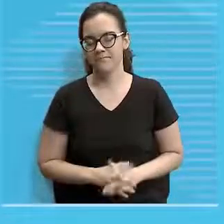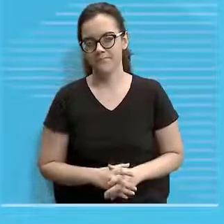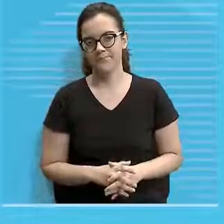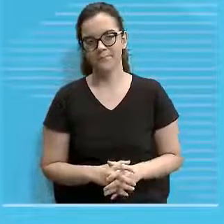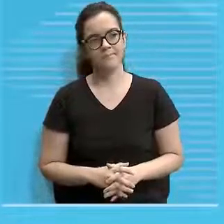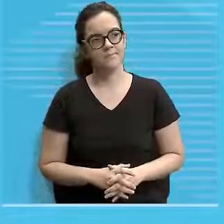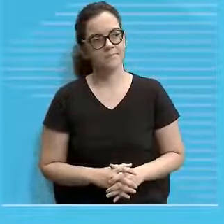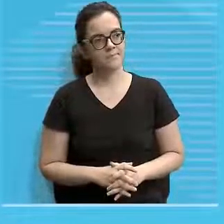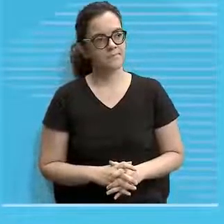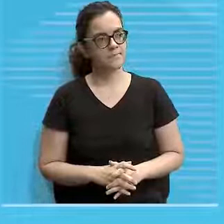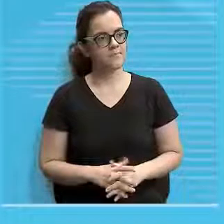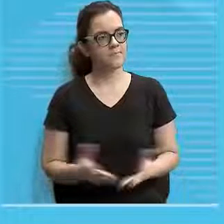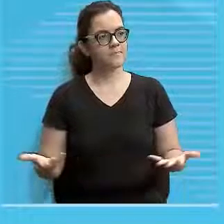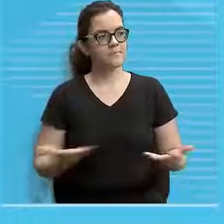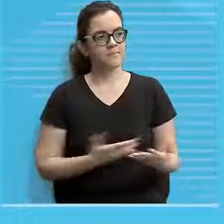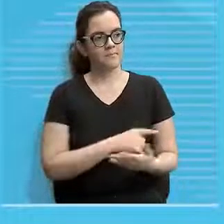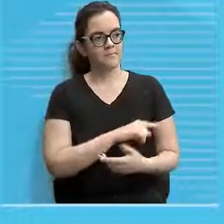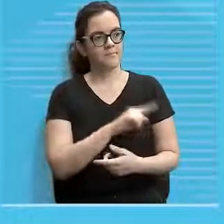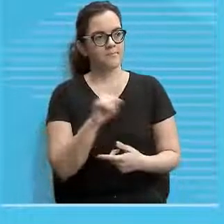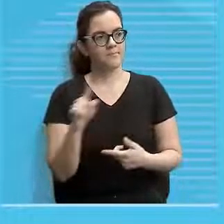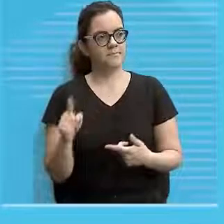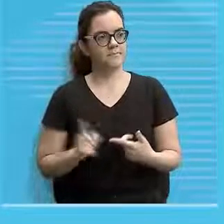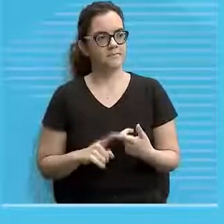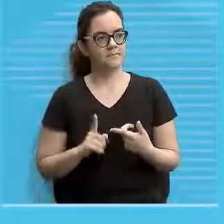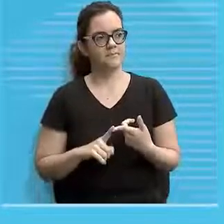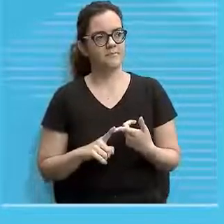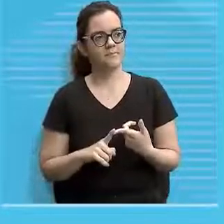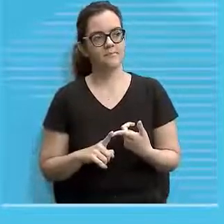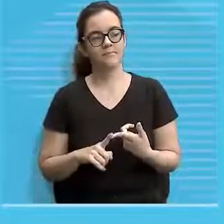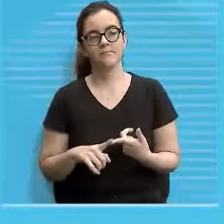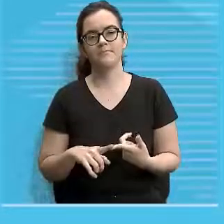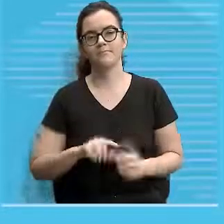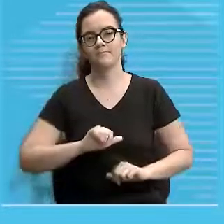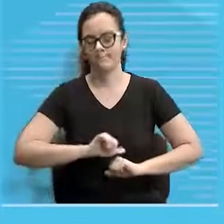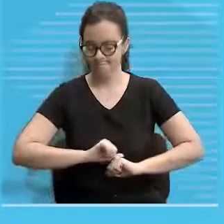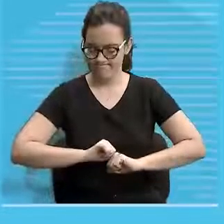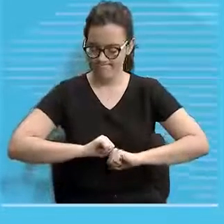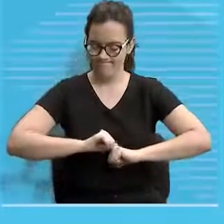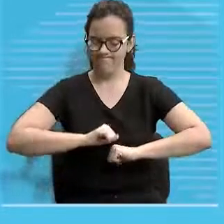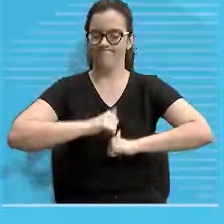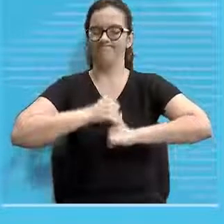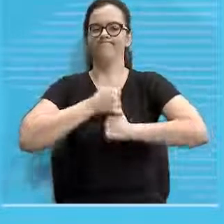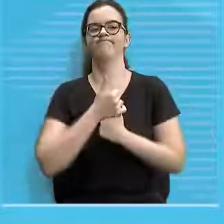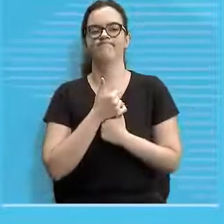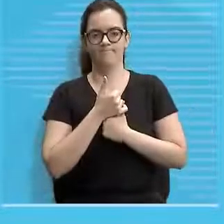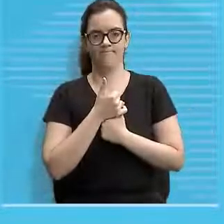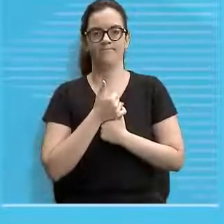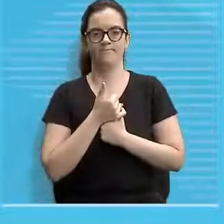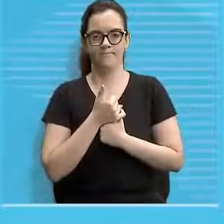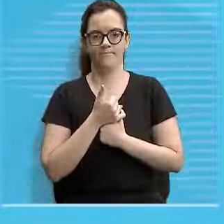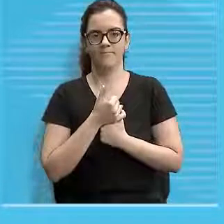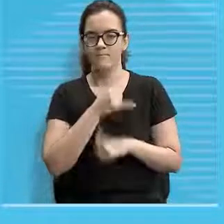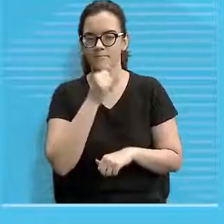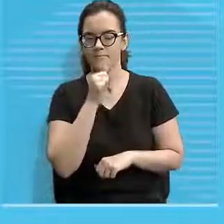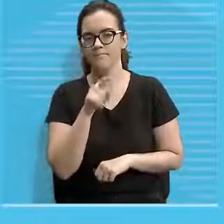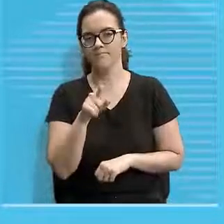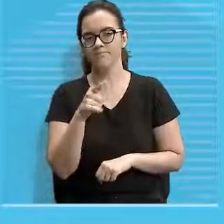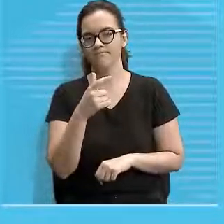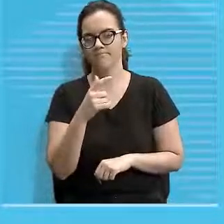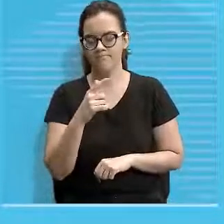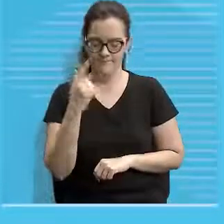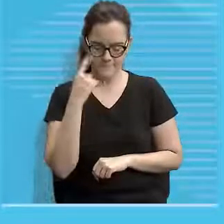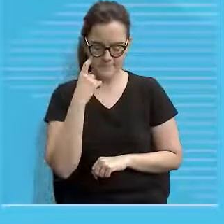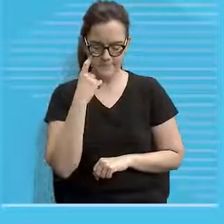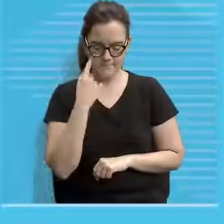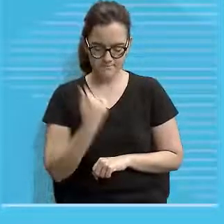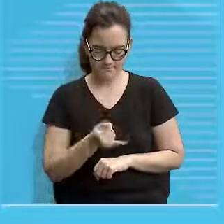Então, a autoestima são as crenças de apreço e a estima que tu tem por ti